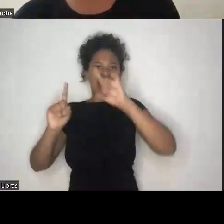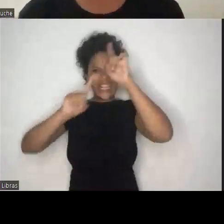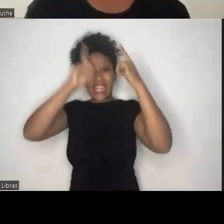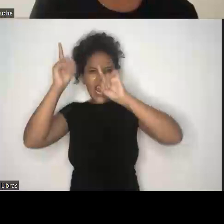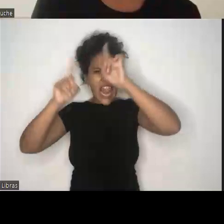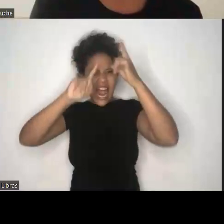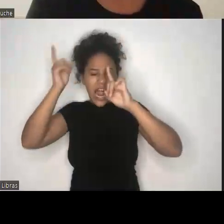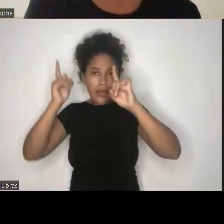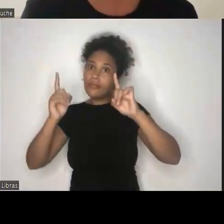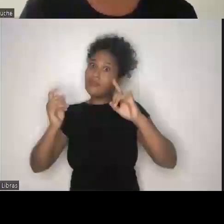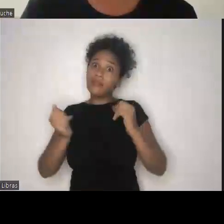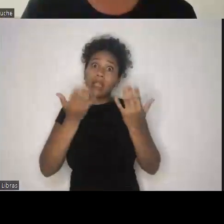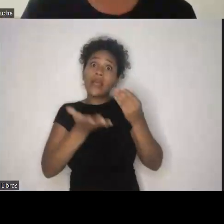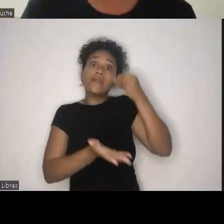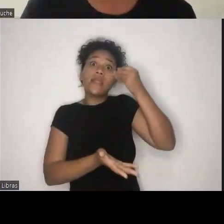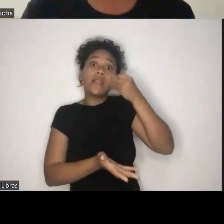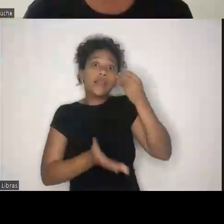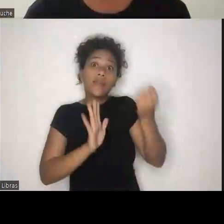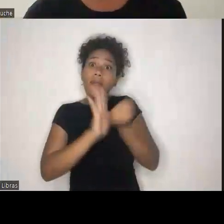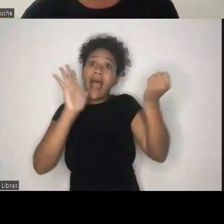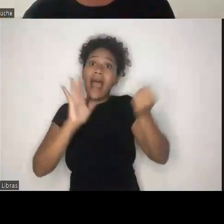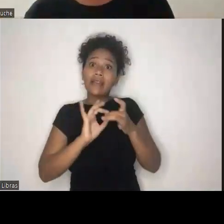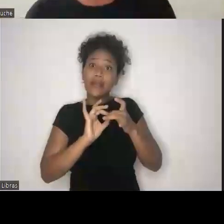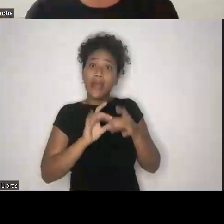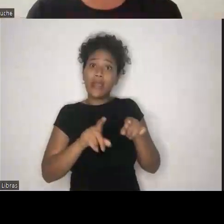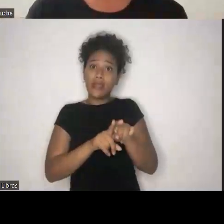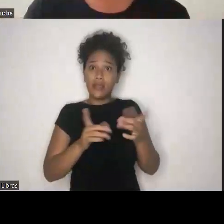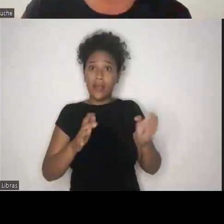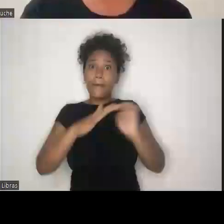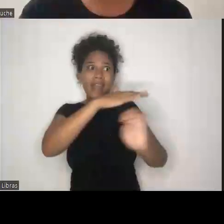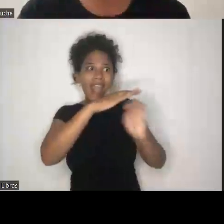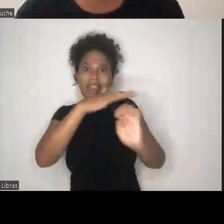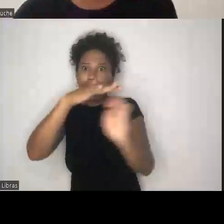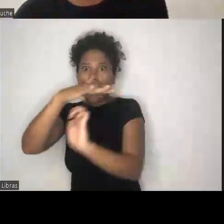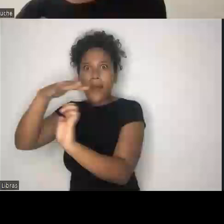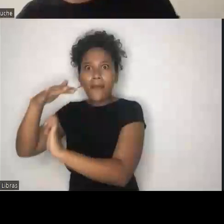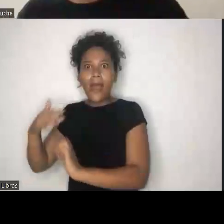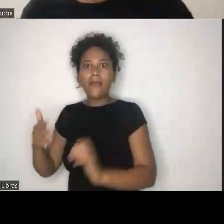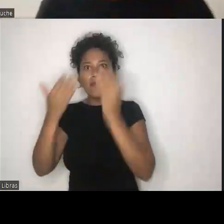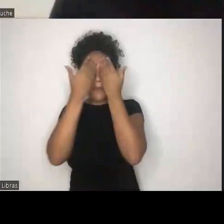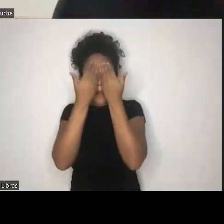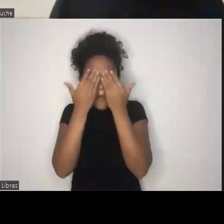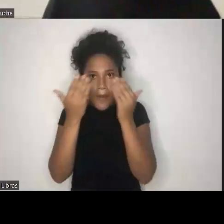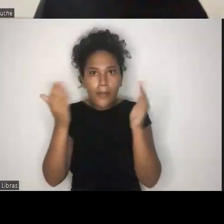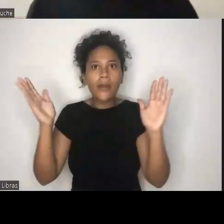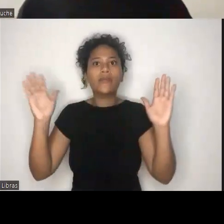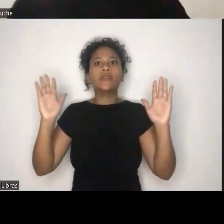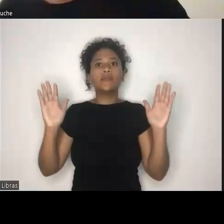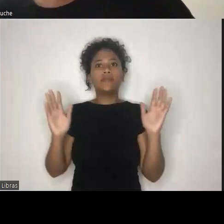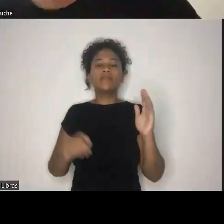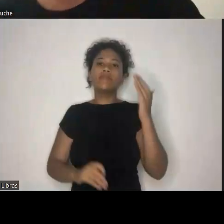para entregar a experiência para as marcas também comecei a expandir isso e entender realmente que